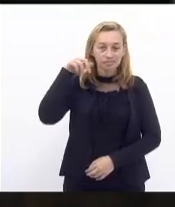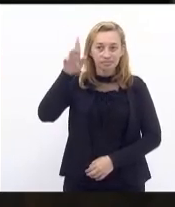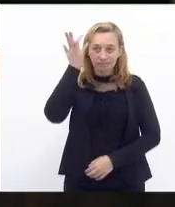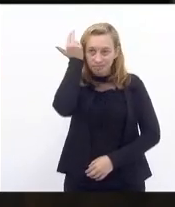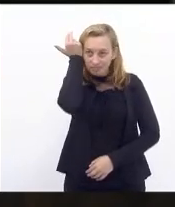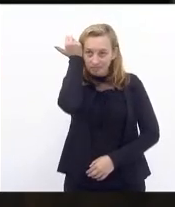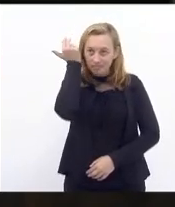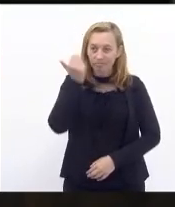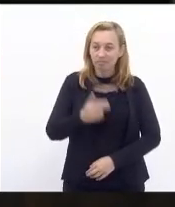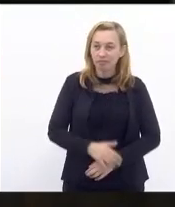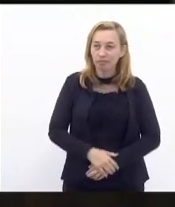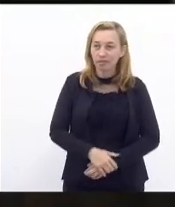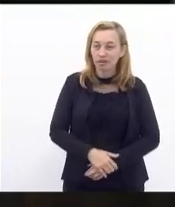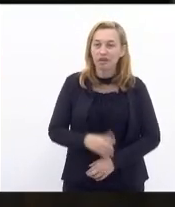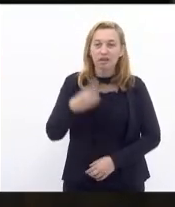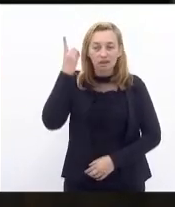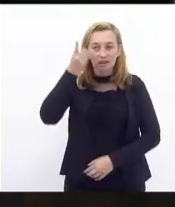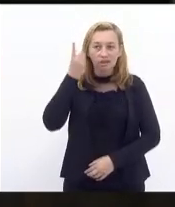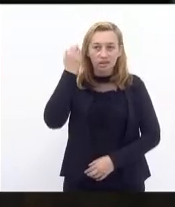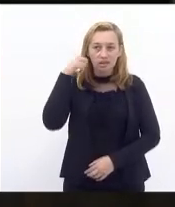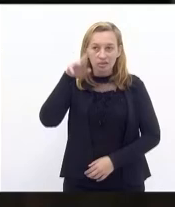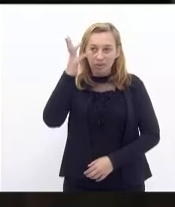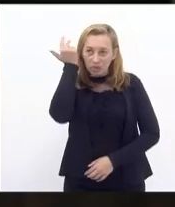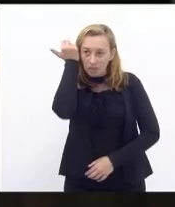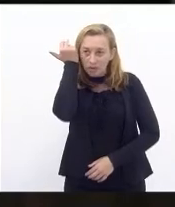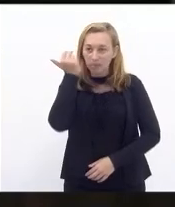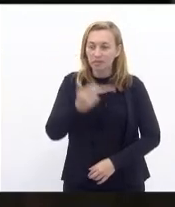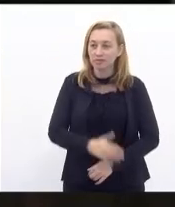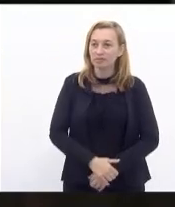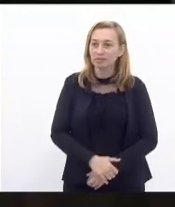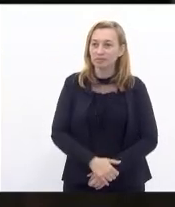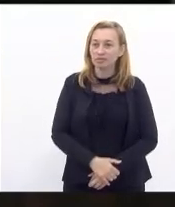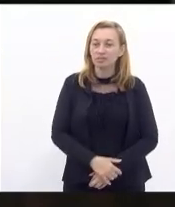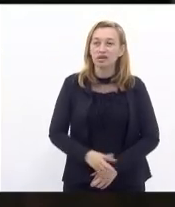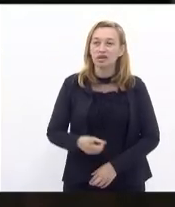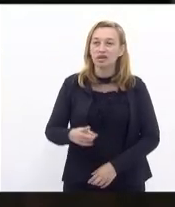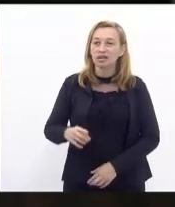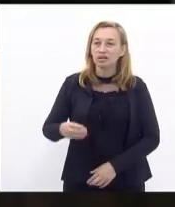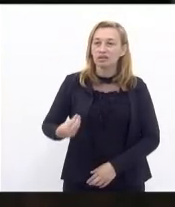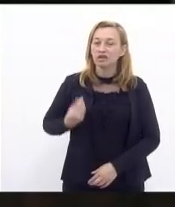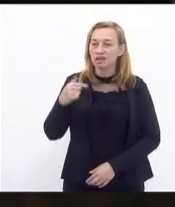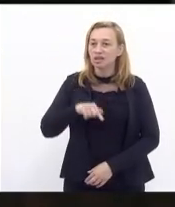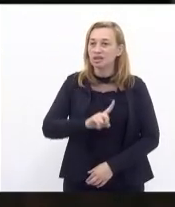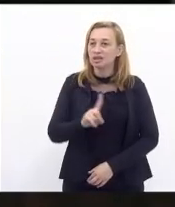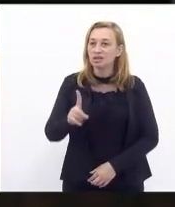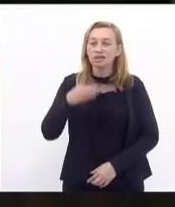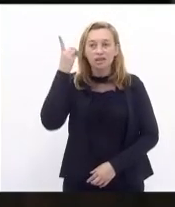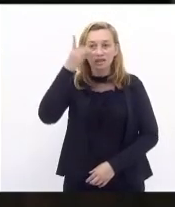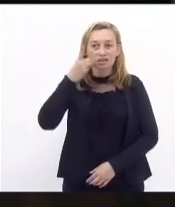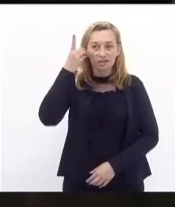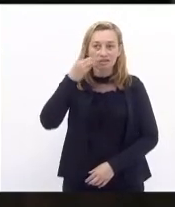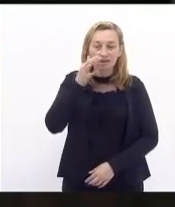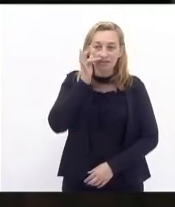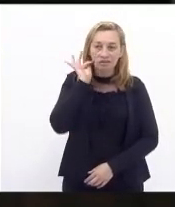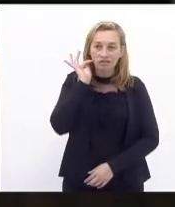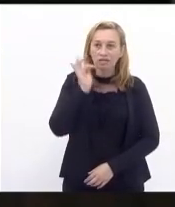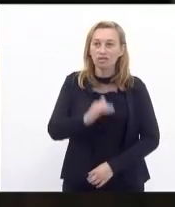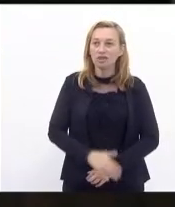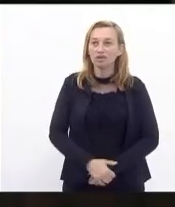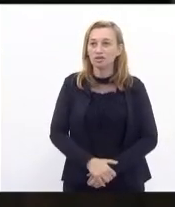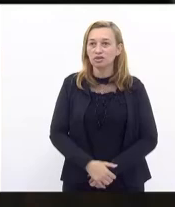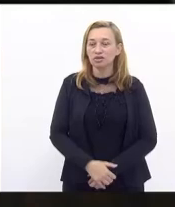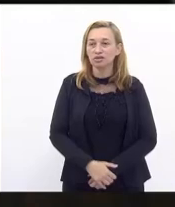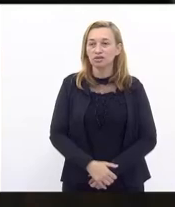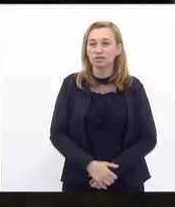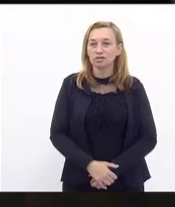Coelho. Deputado Eliomar Coelho. Não se encontrando presente, deputado Flávio Serafini.